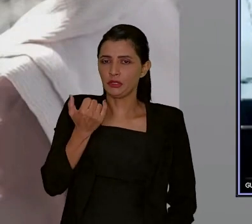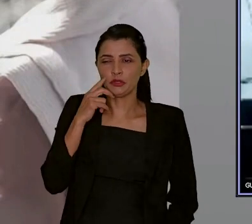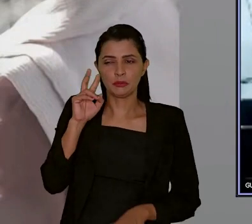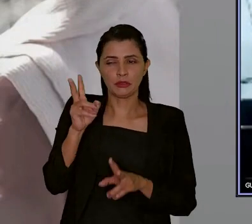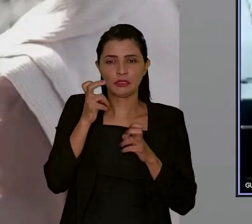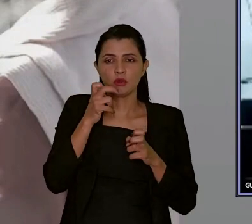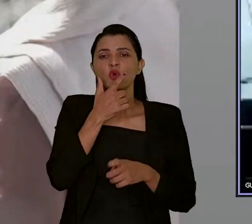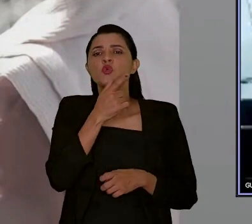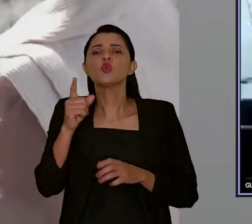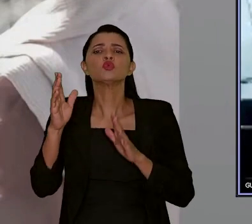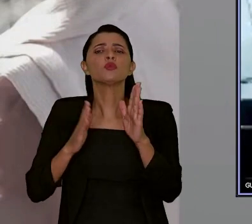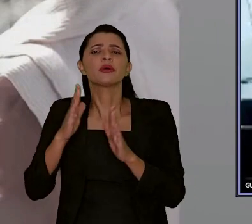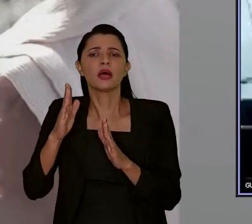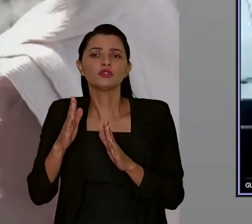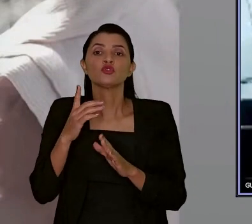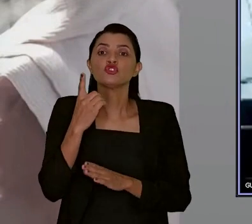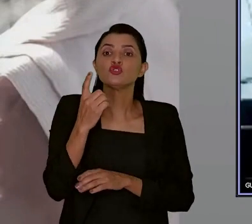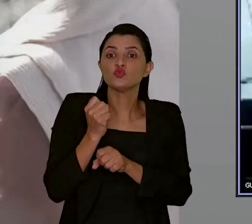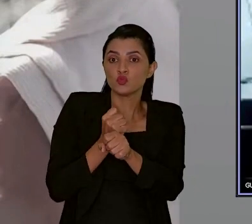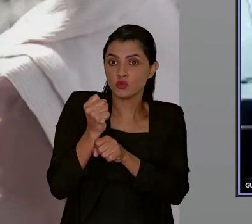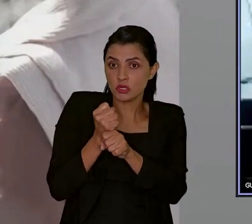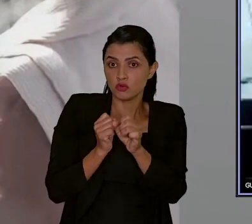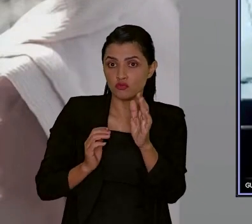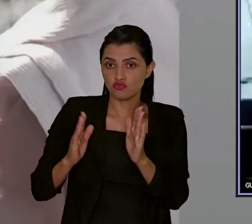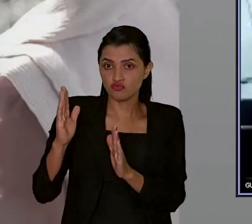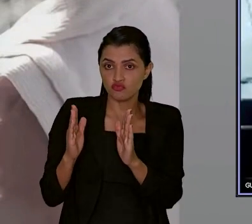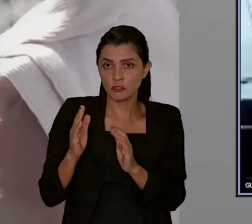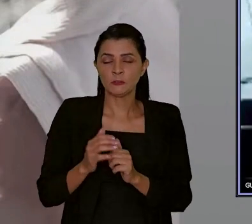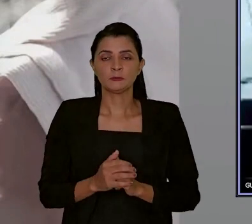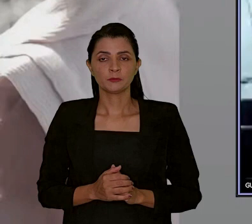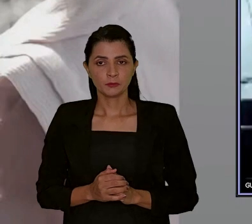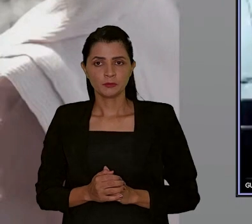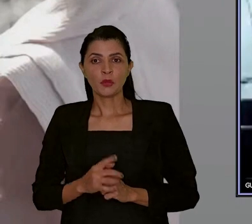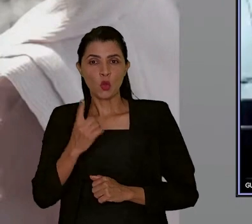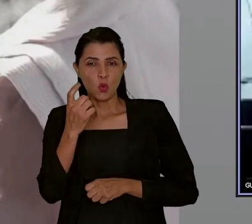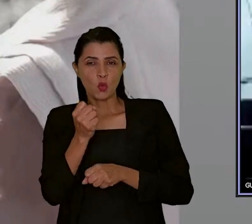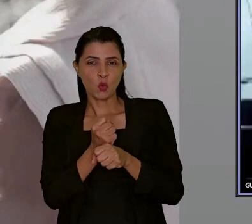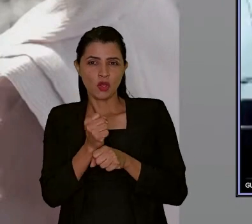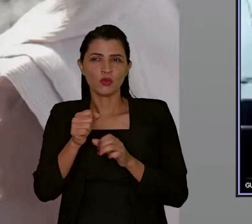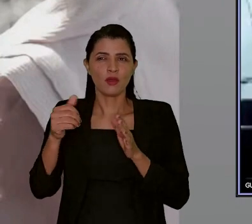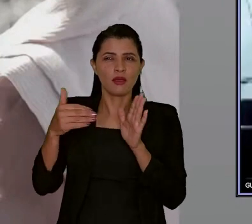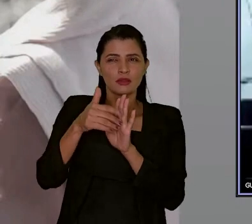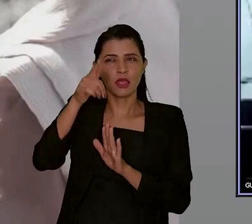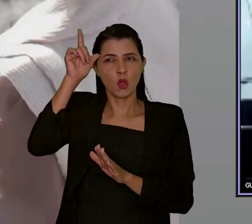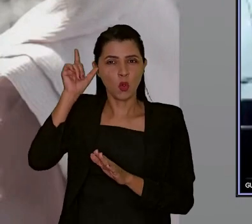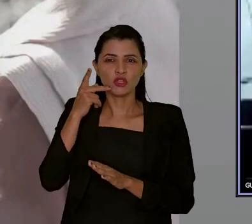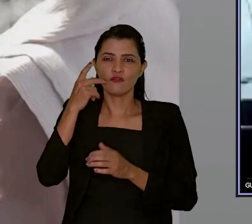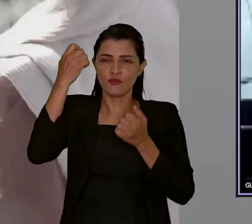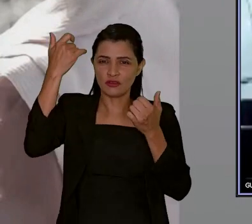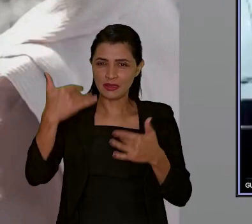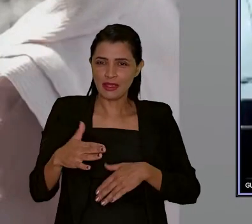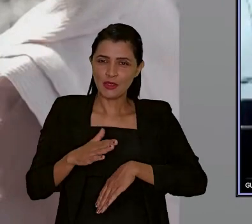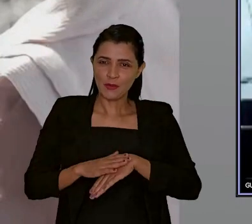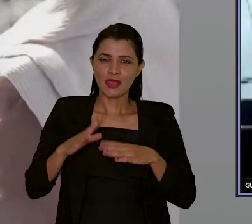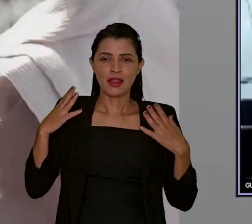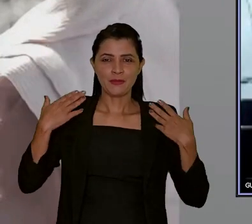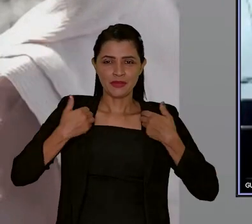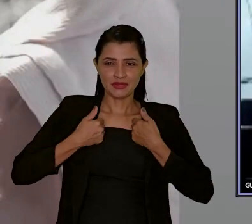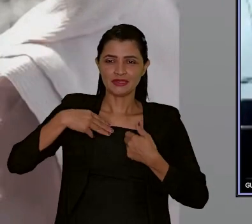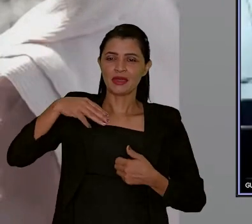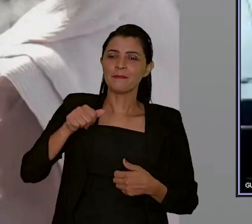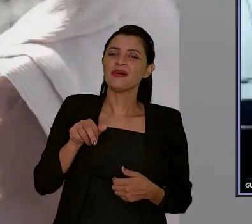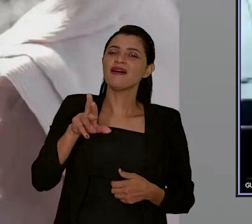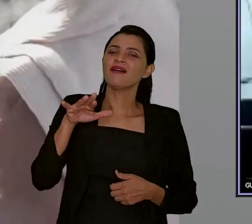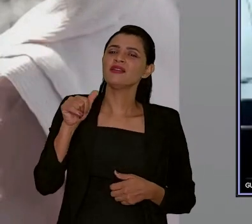ano. O prazo de ano que até ontem foi até mencionado pela ministra Maria Tereza, que se assemelha muito